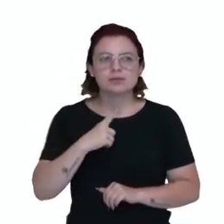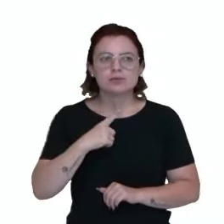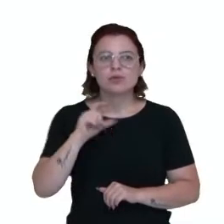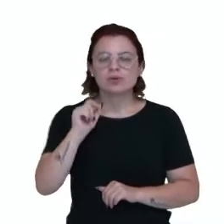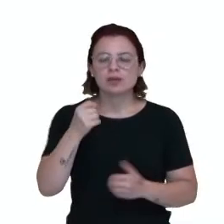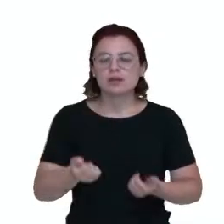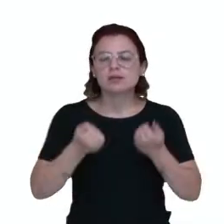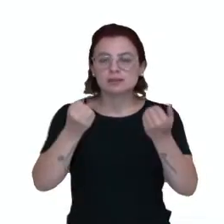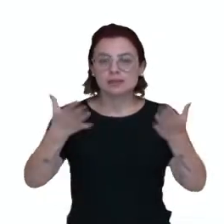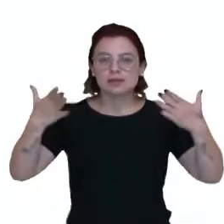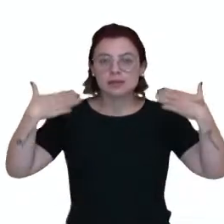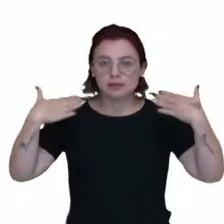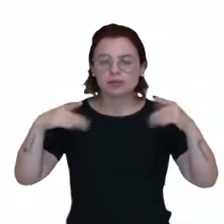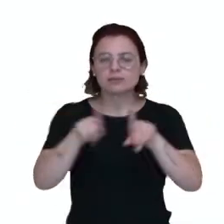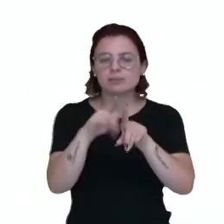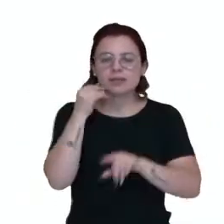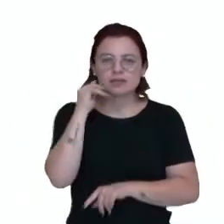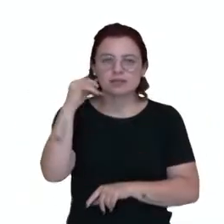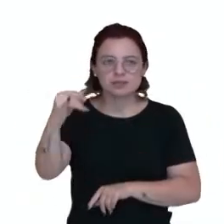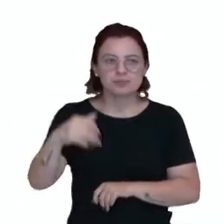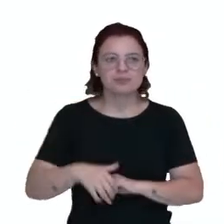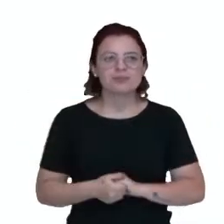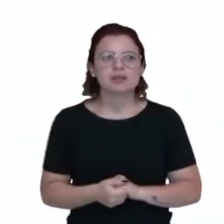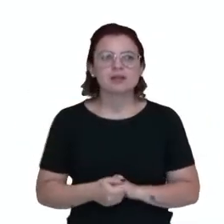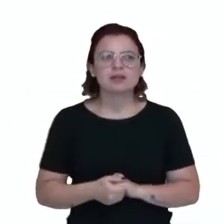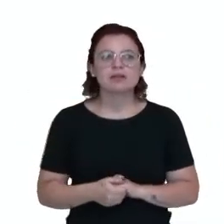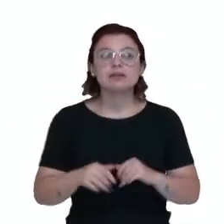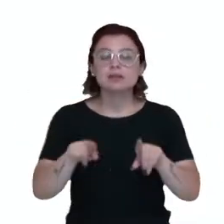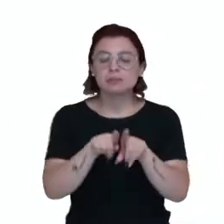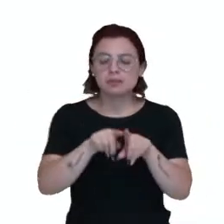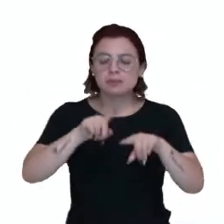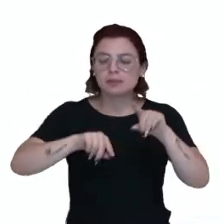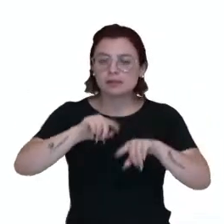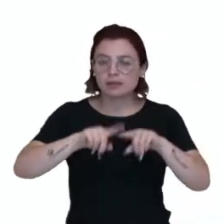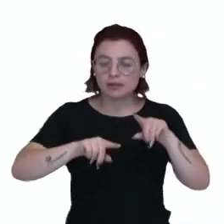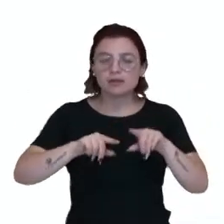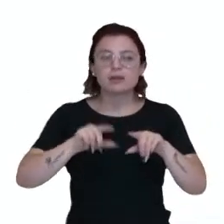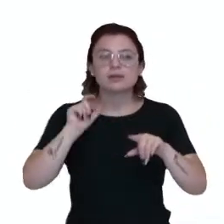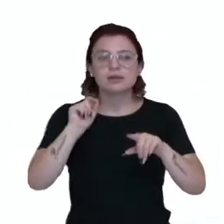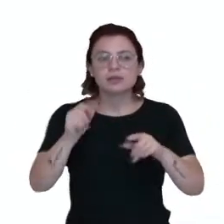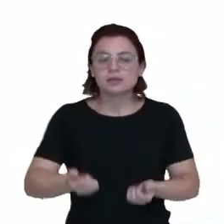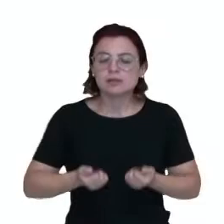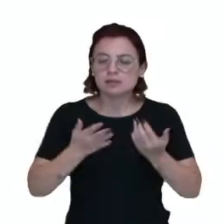calor e energia e é matéria-prima para alguns setores